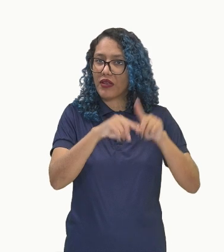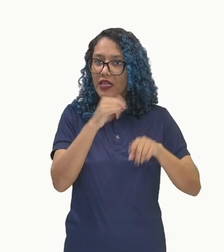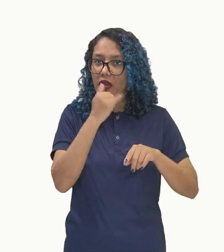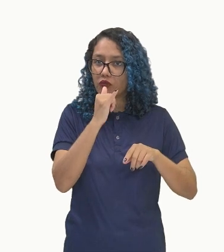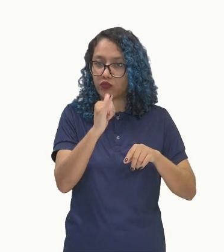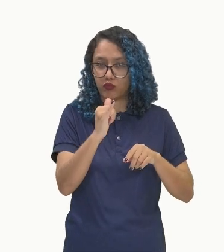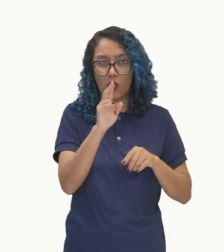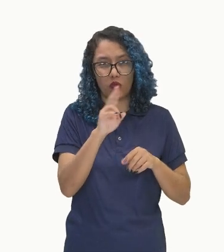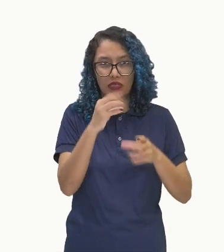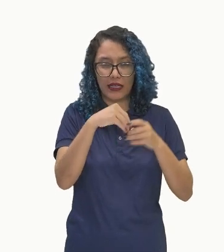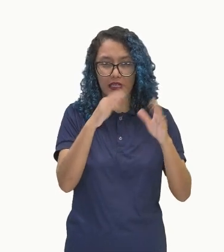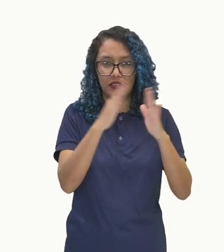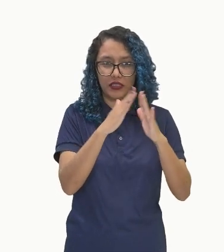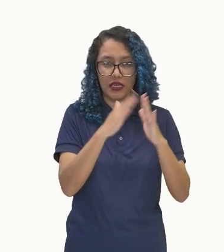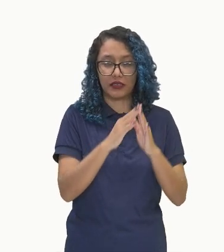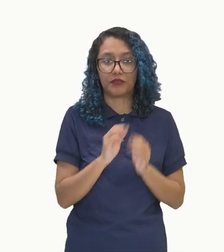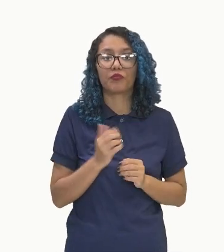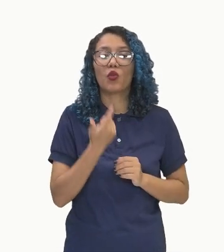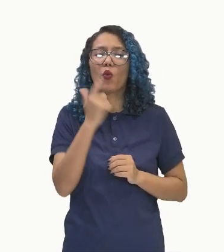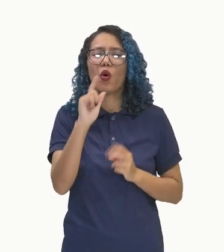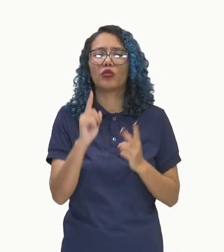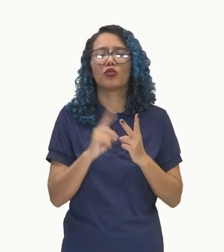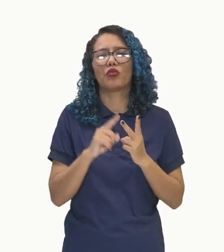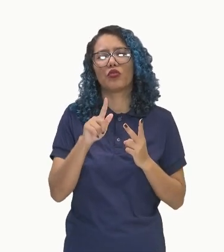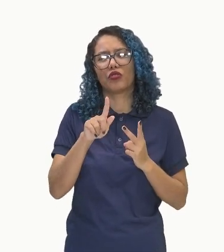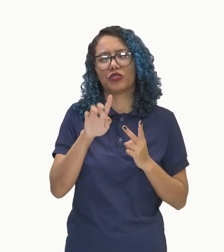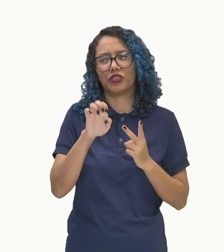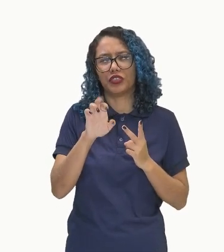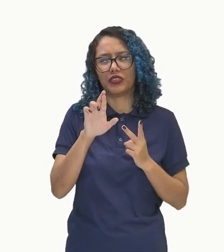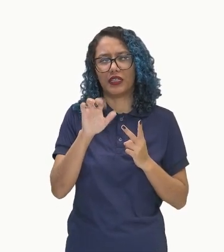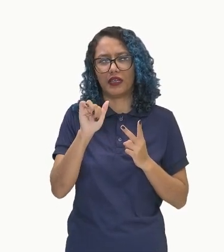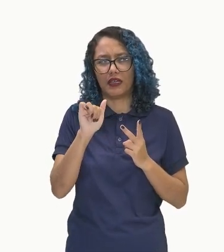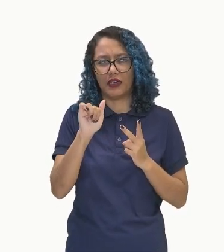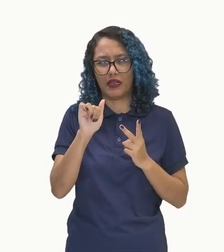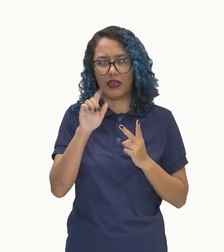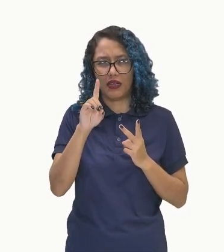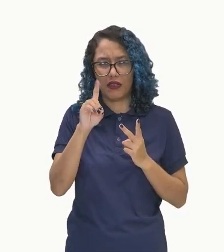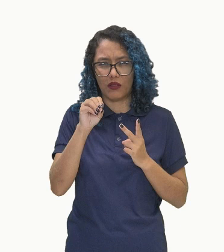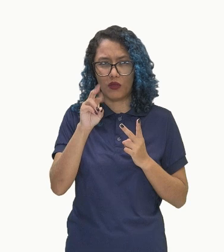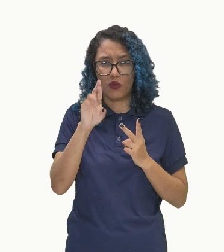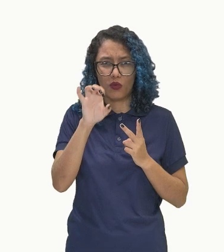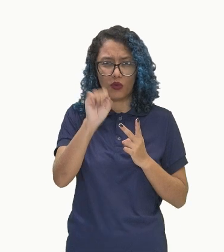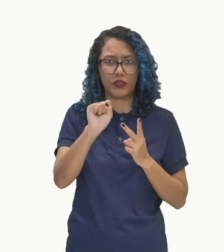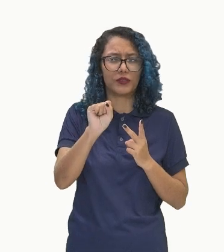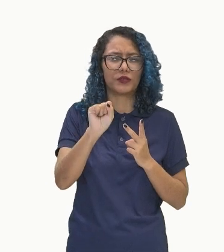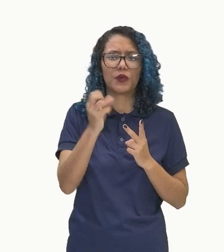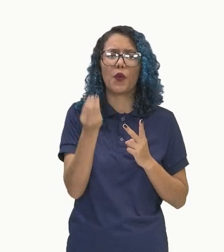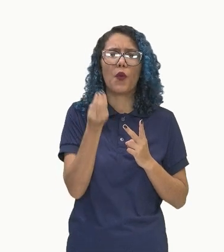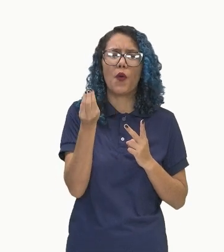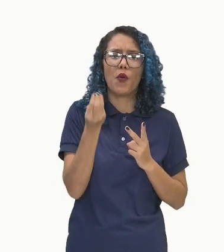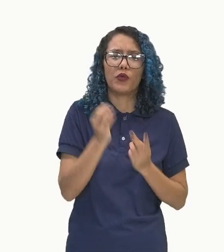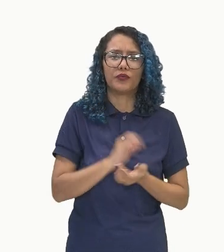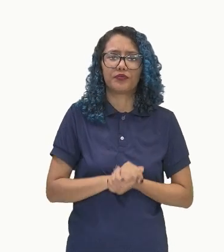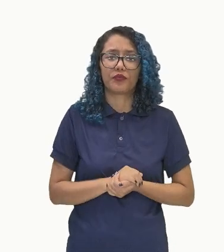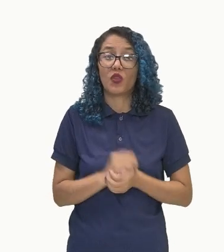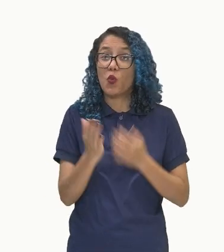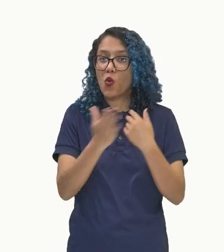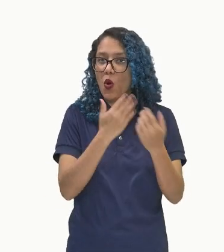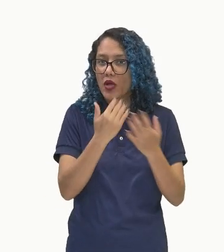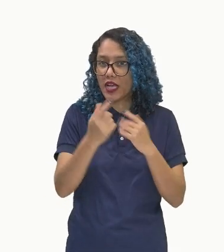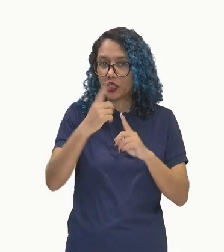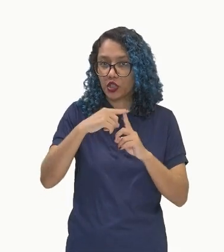forma de energia em energia elétrica. Receptores elétricos convertem a